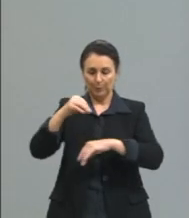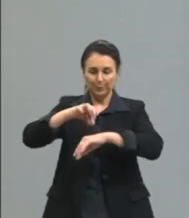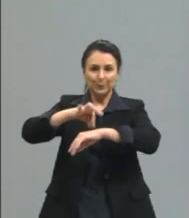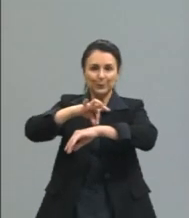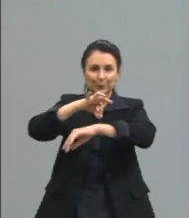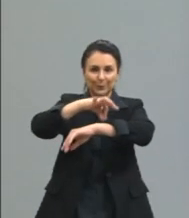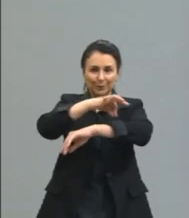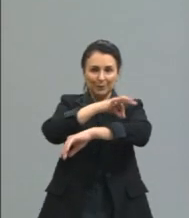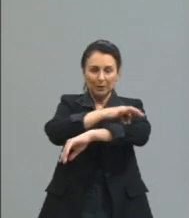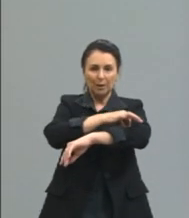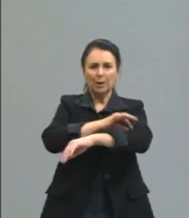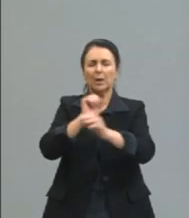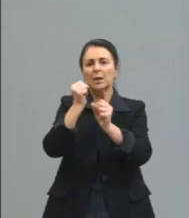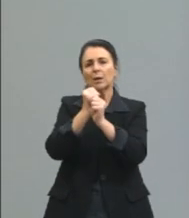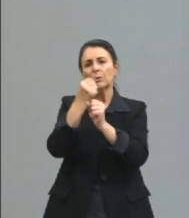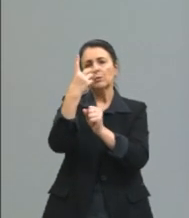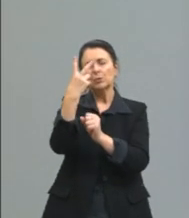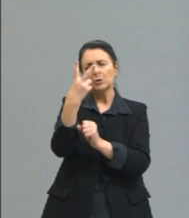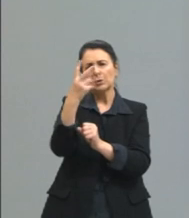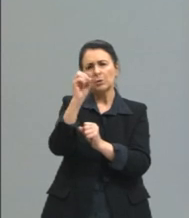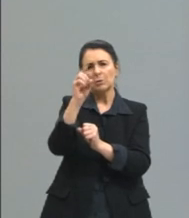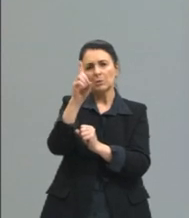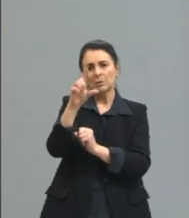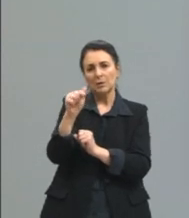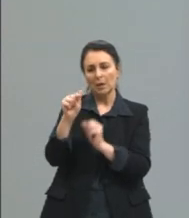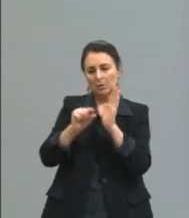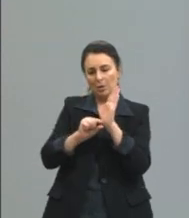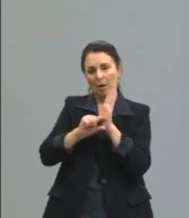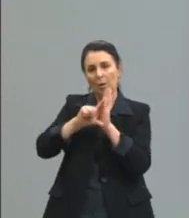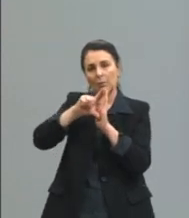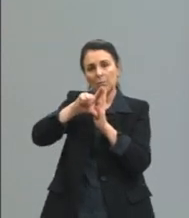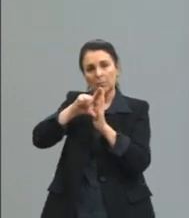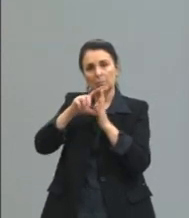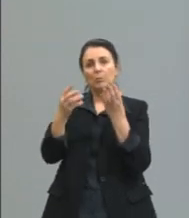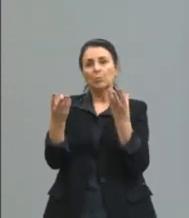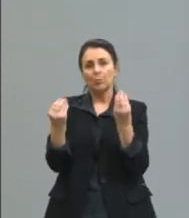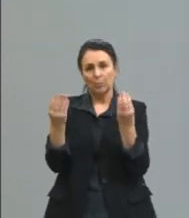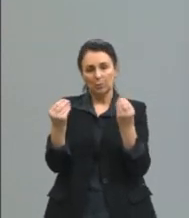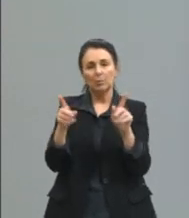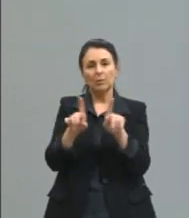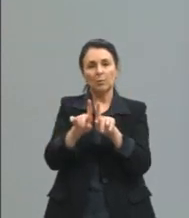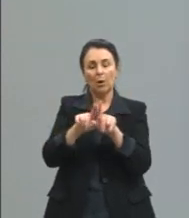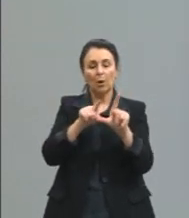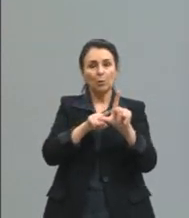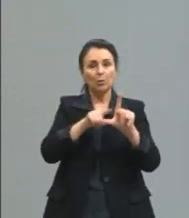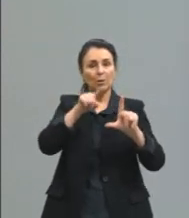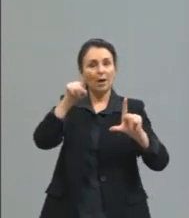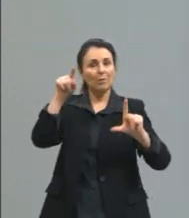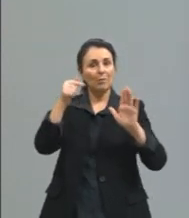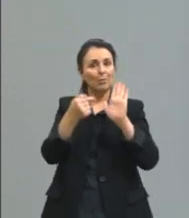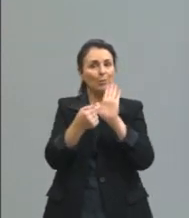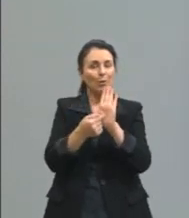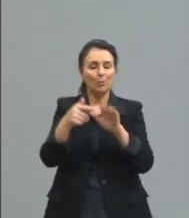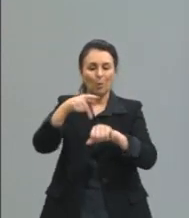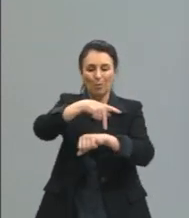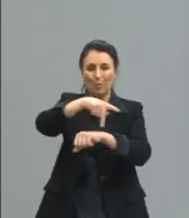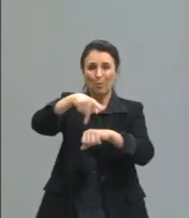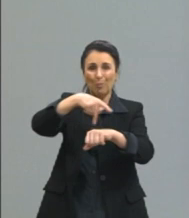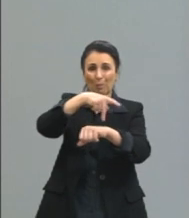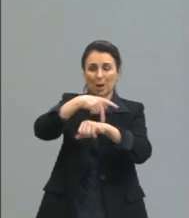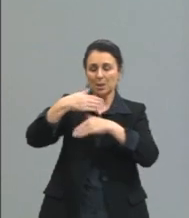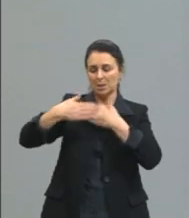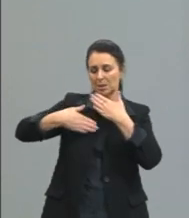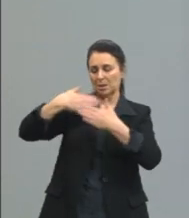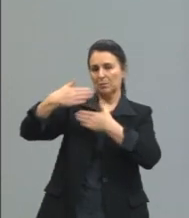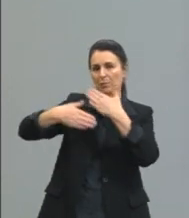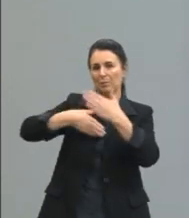2017 cresceu bastante, aumentou bastante o número de casos. Aqui esse gráfico nos traz países em desenvolvimento